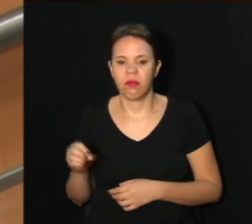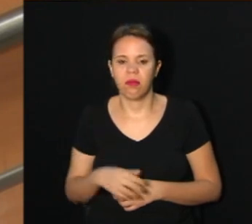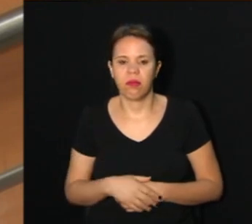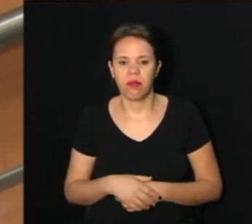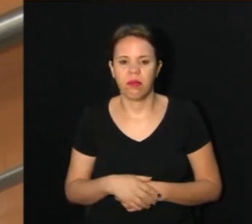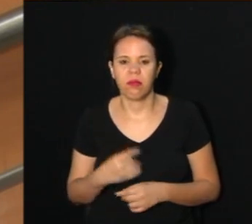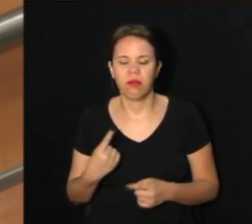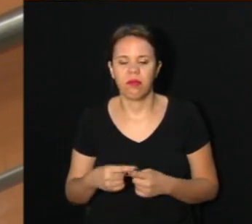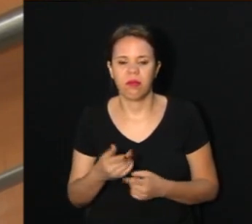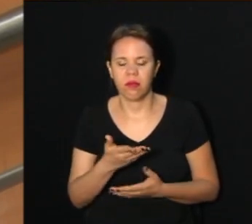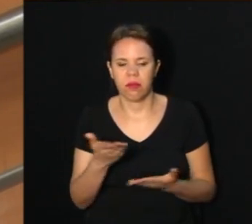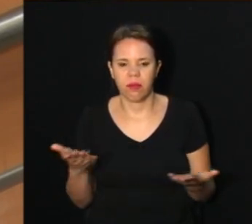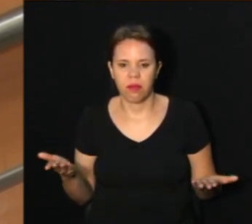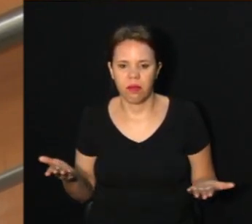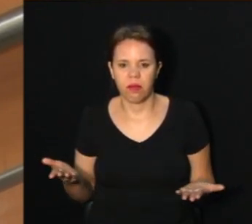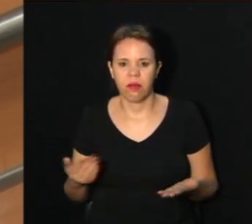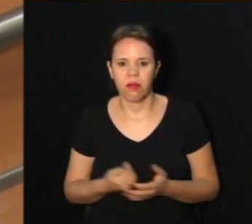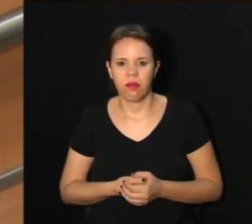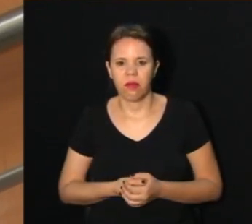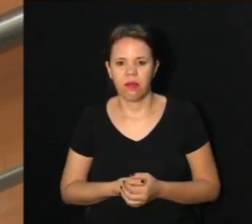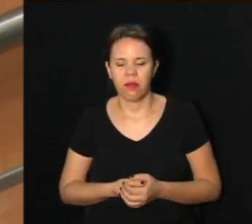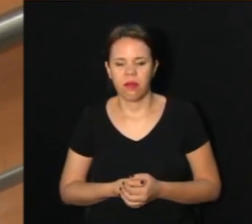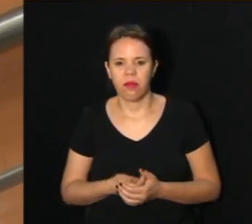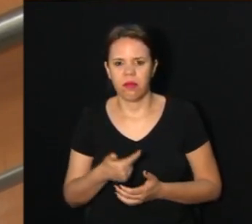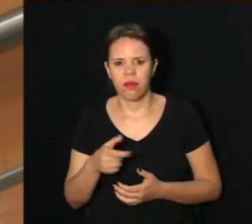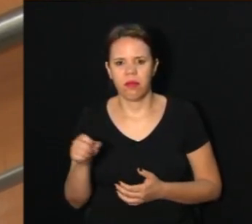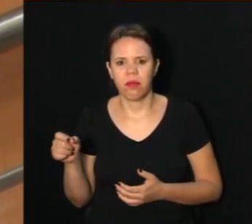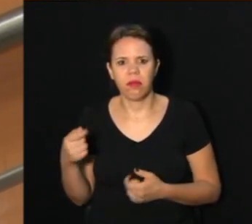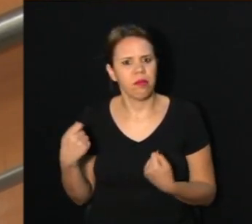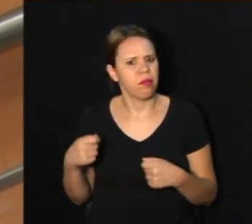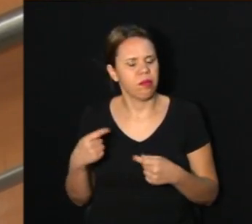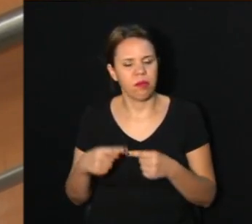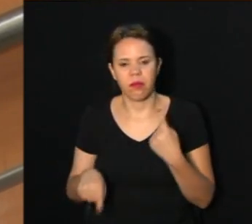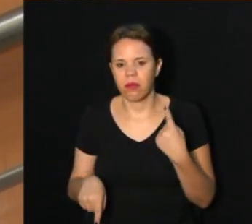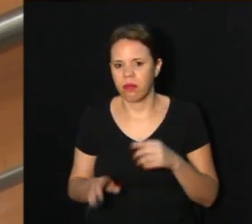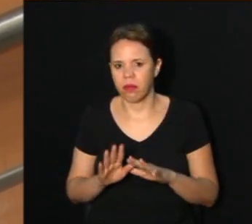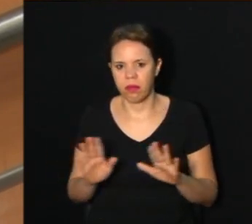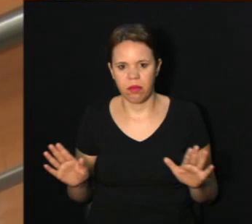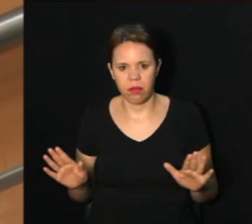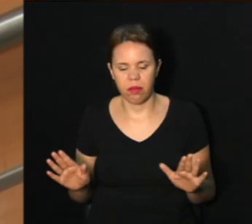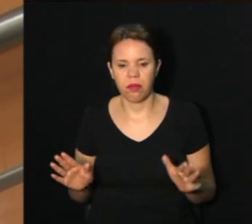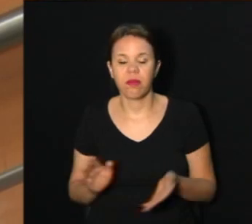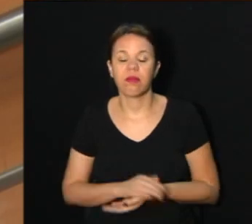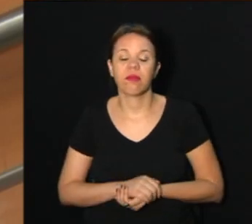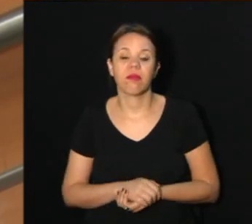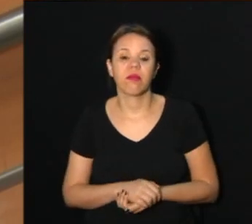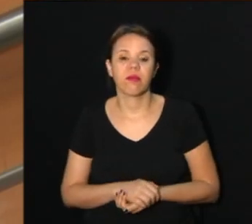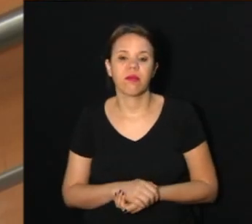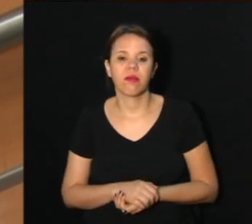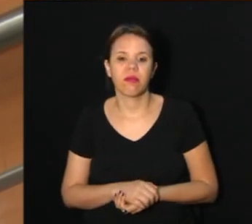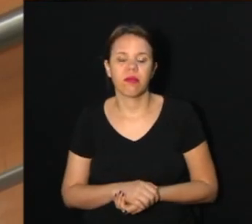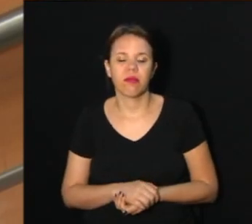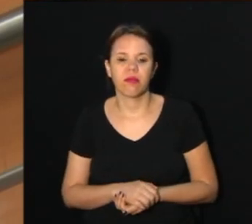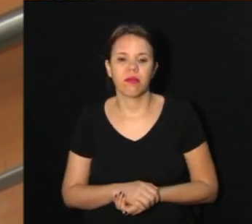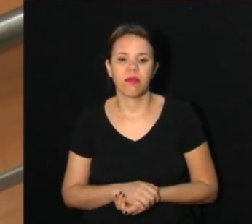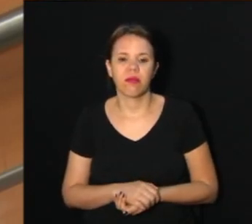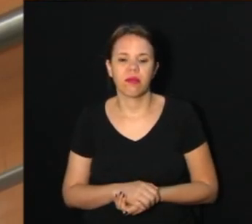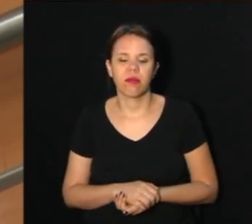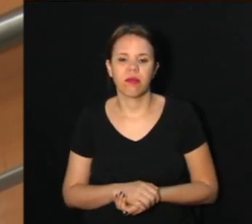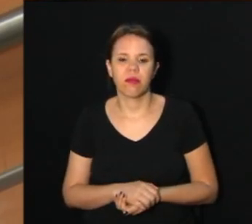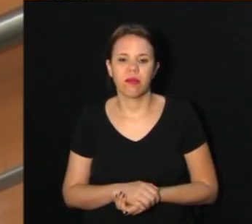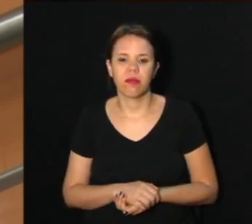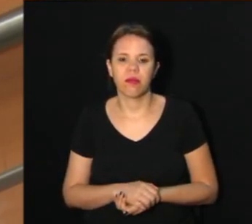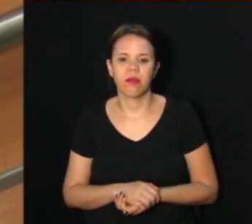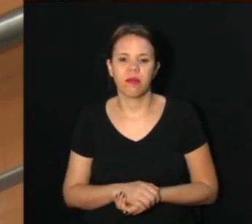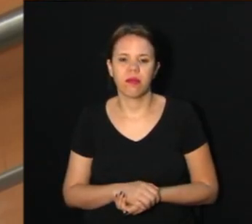E o deles ficou com 100 procuradores desnecessários. Tanto desnecessários são que,